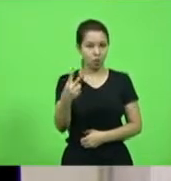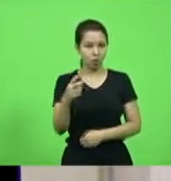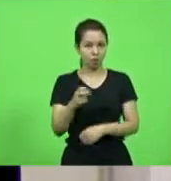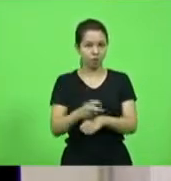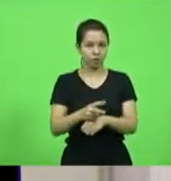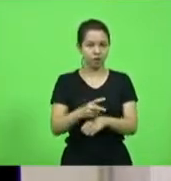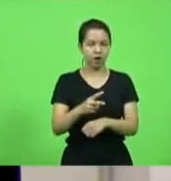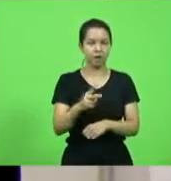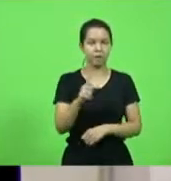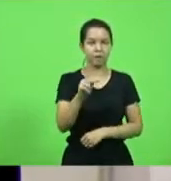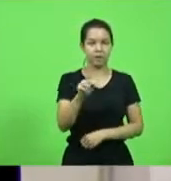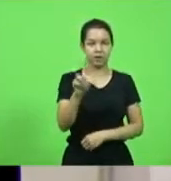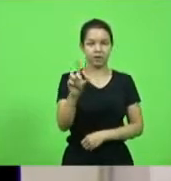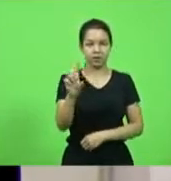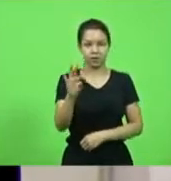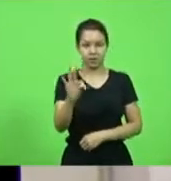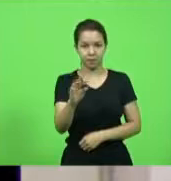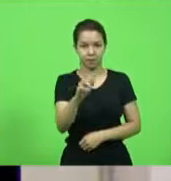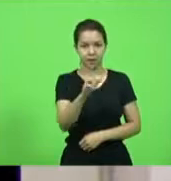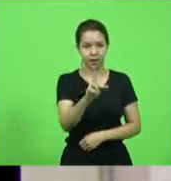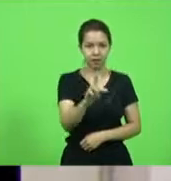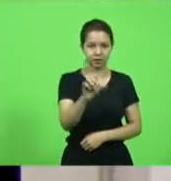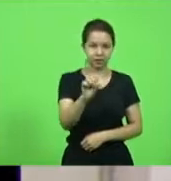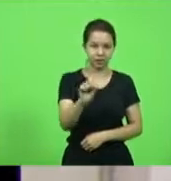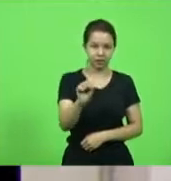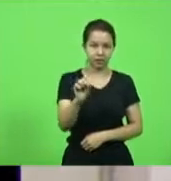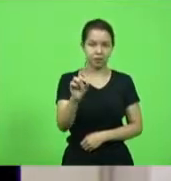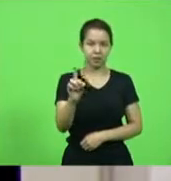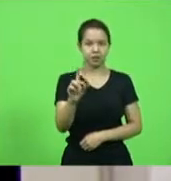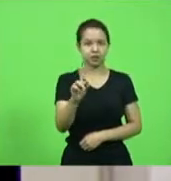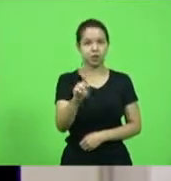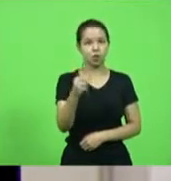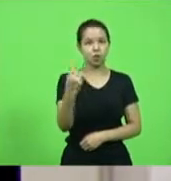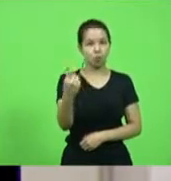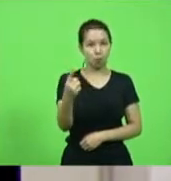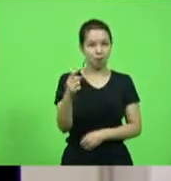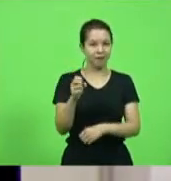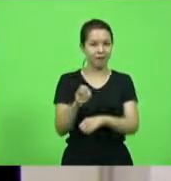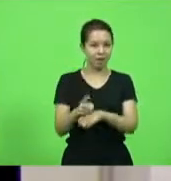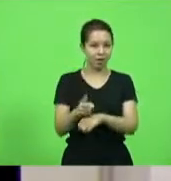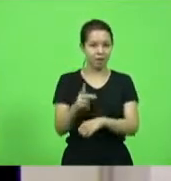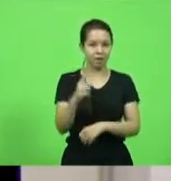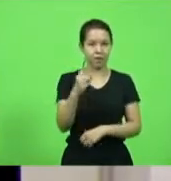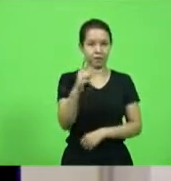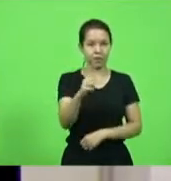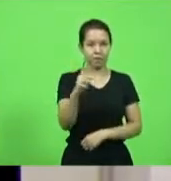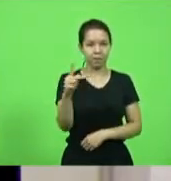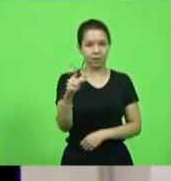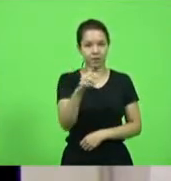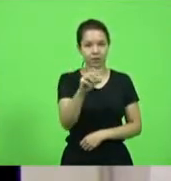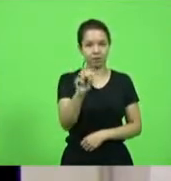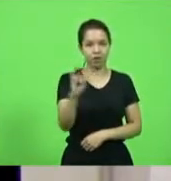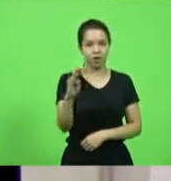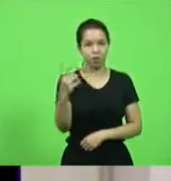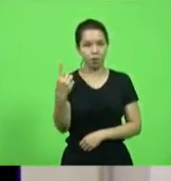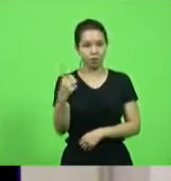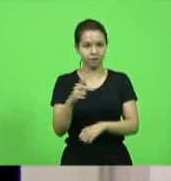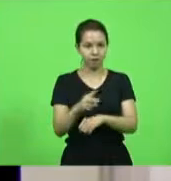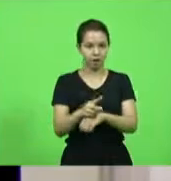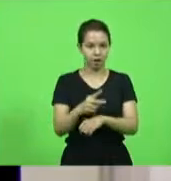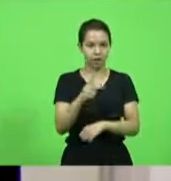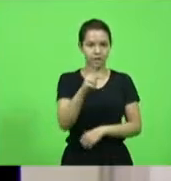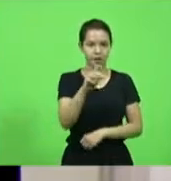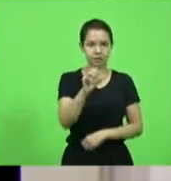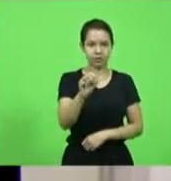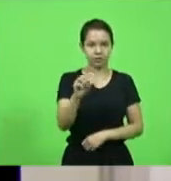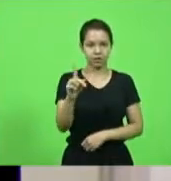Republicano, PDT, PSDB e PR, 1 vaga. Bloco PP e PSB, 1 vaga. Bloco PSD